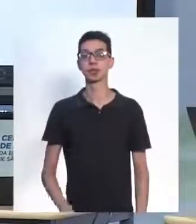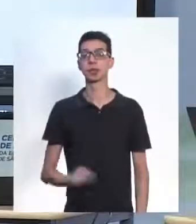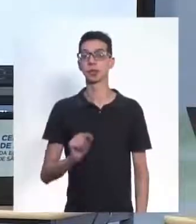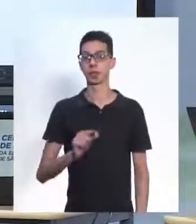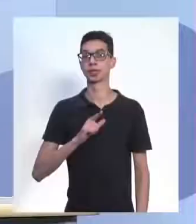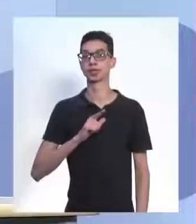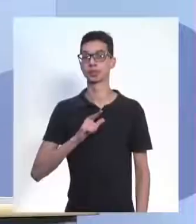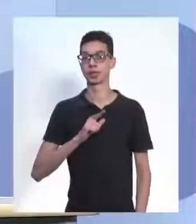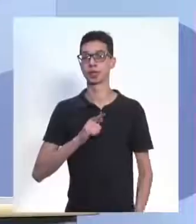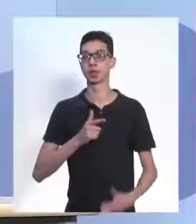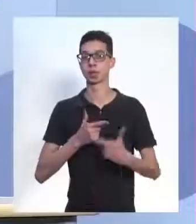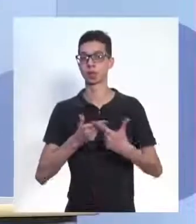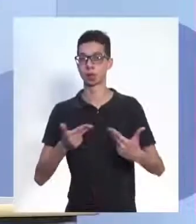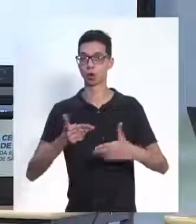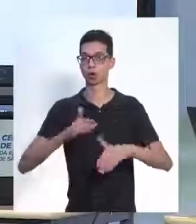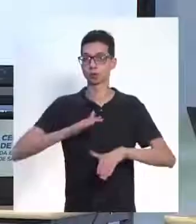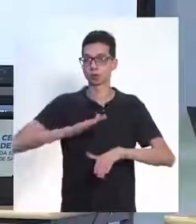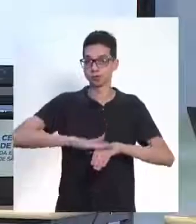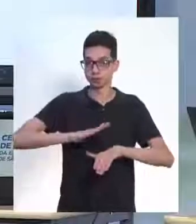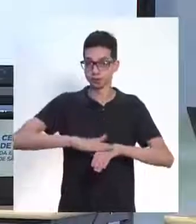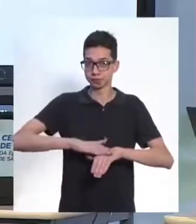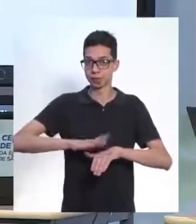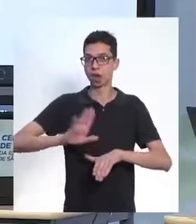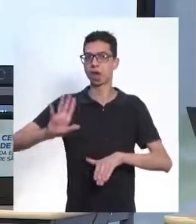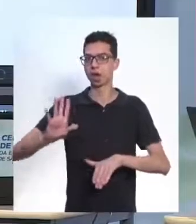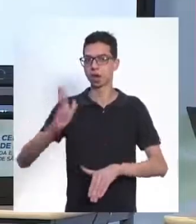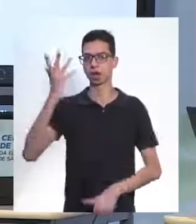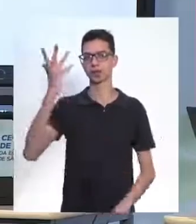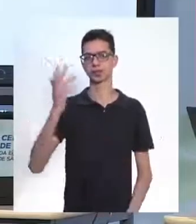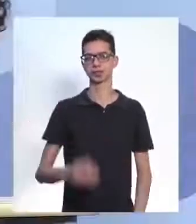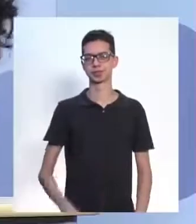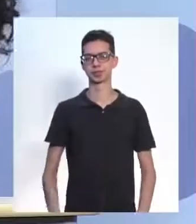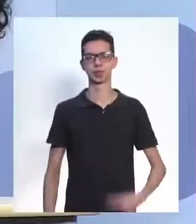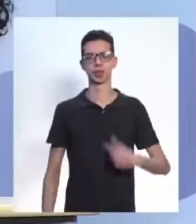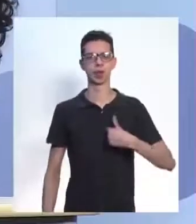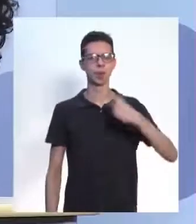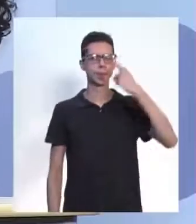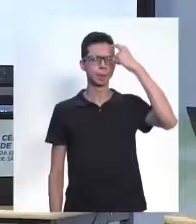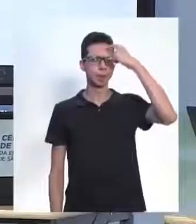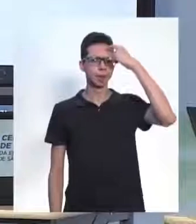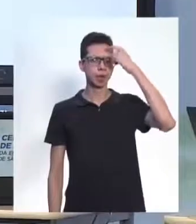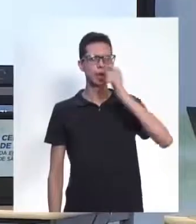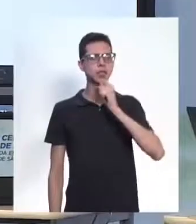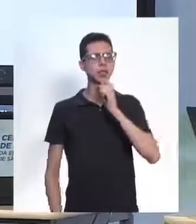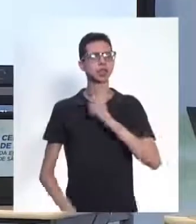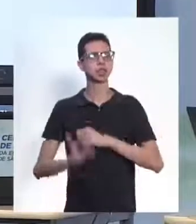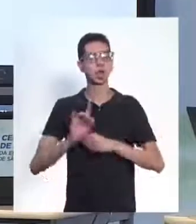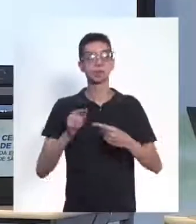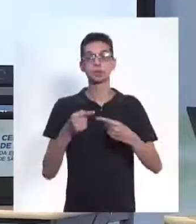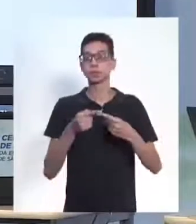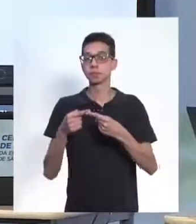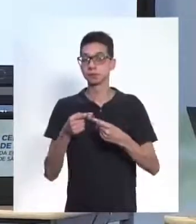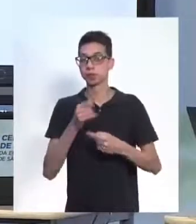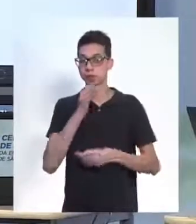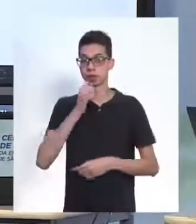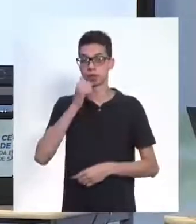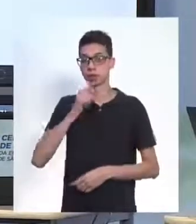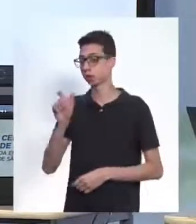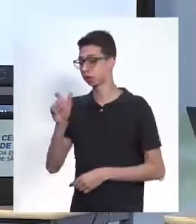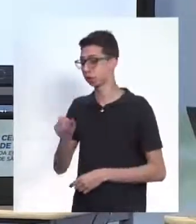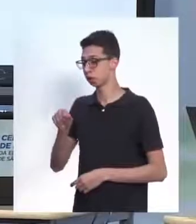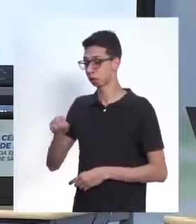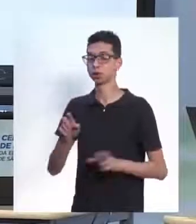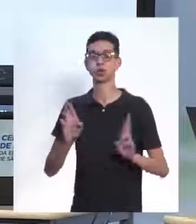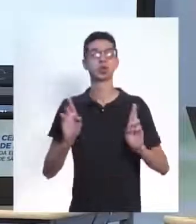e consequência. Eu estou pensando sem classificar nada por enquanto. Eu estou pensando assim, no sentido disso. Ela torceu tanto que...